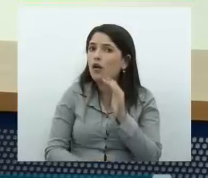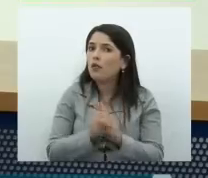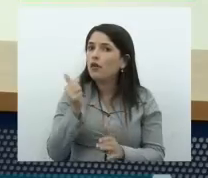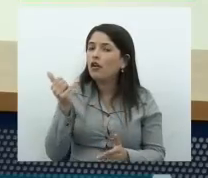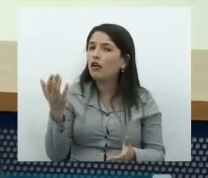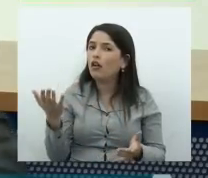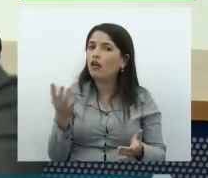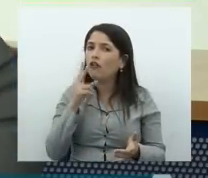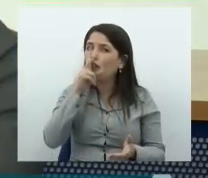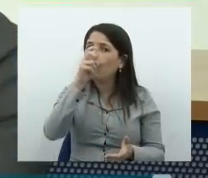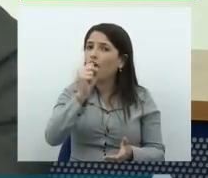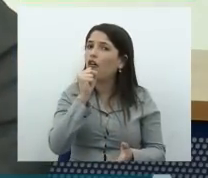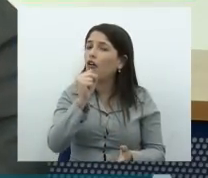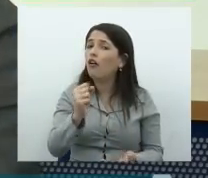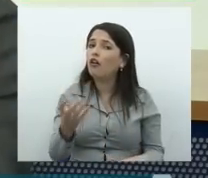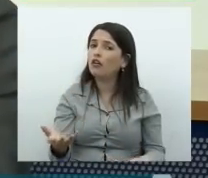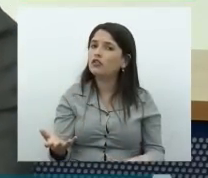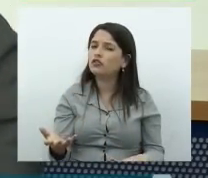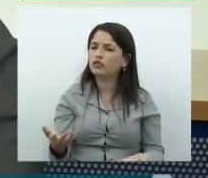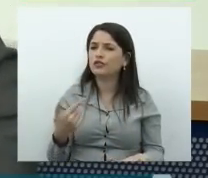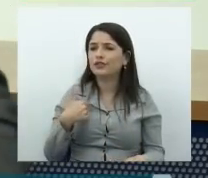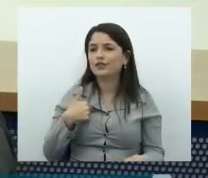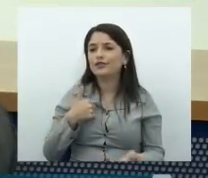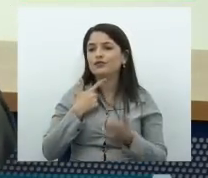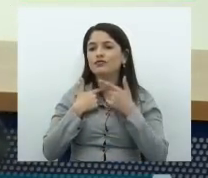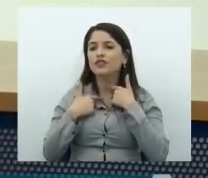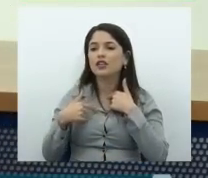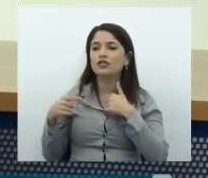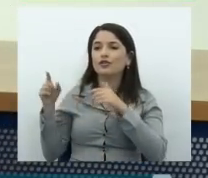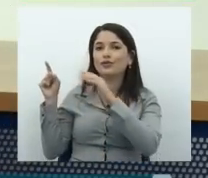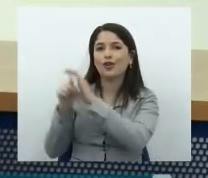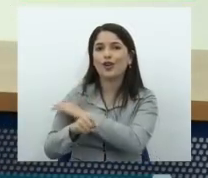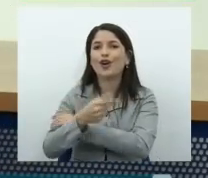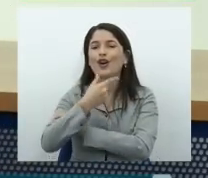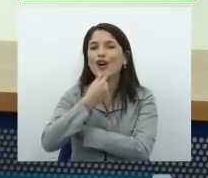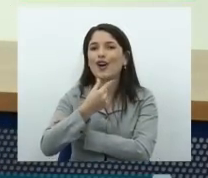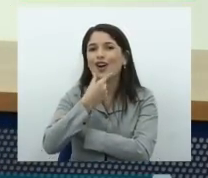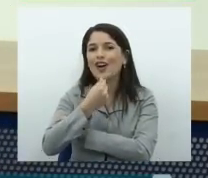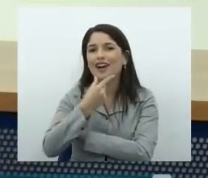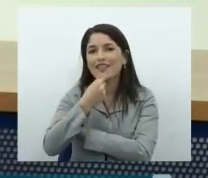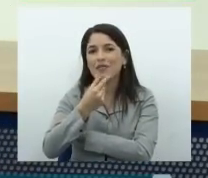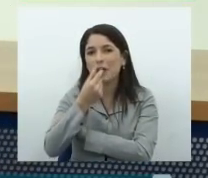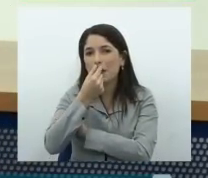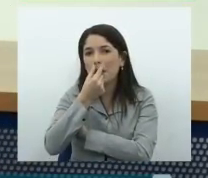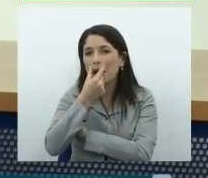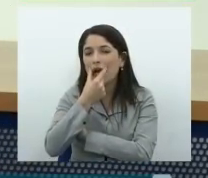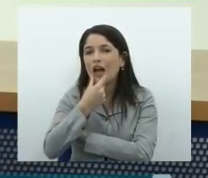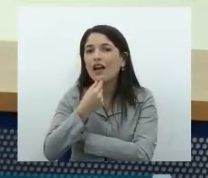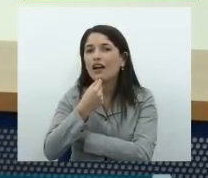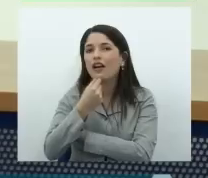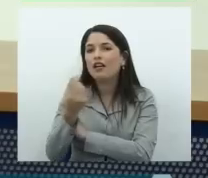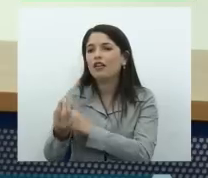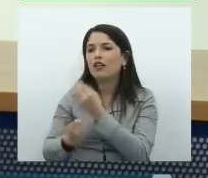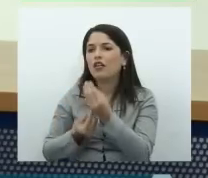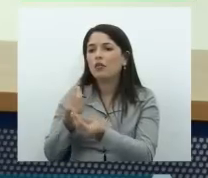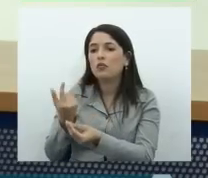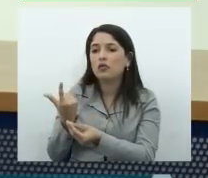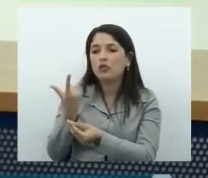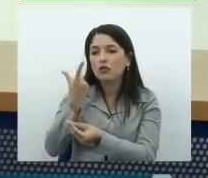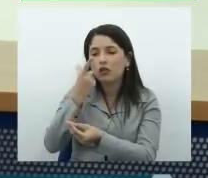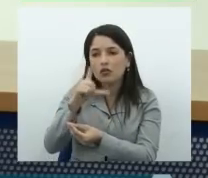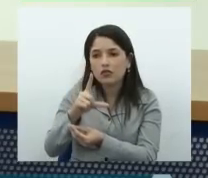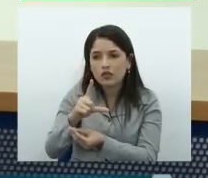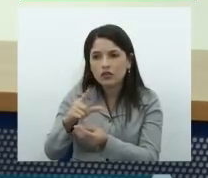uma pergunta aqui para o candidato Eloy Petá, que não esteve aqui presente. Como é que ele conseguiu construir uma ponte que